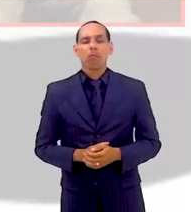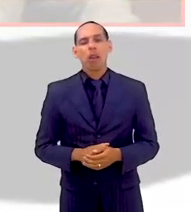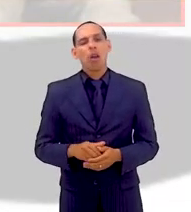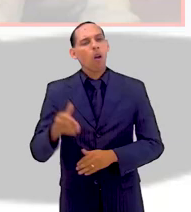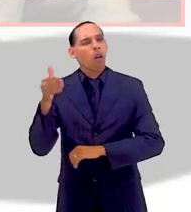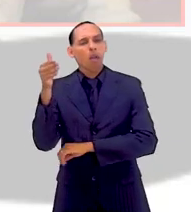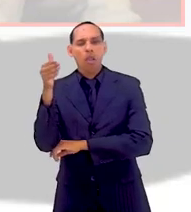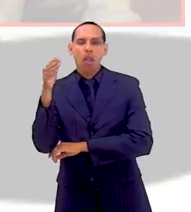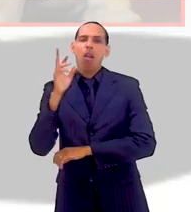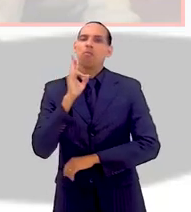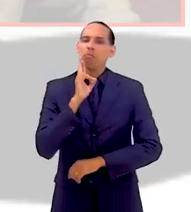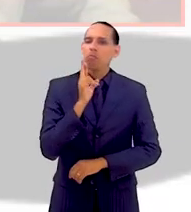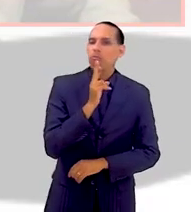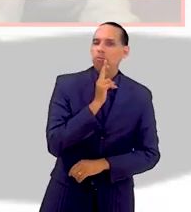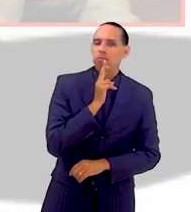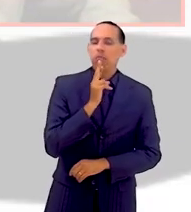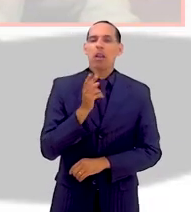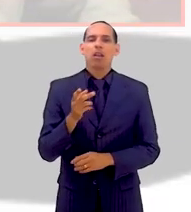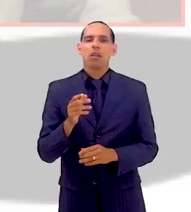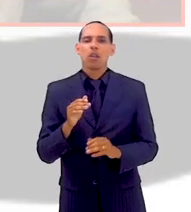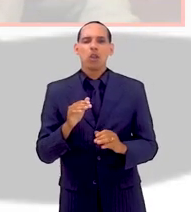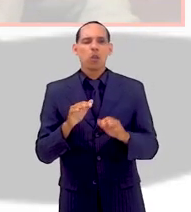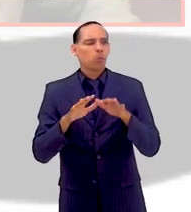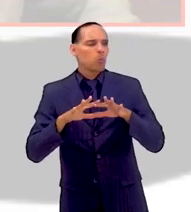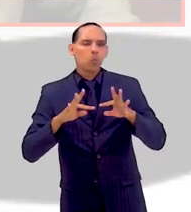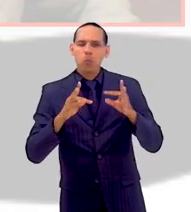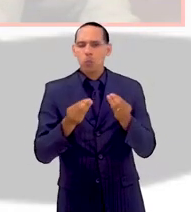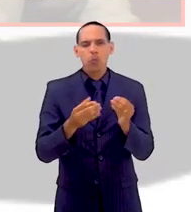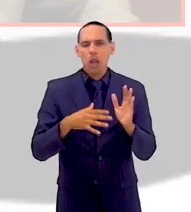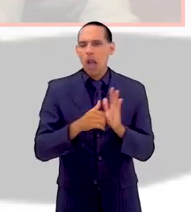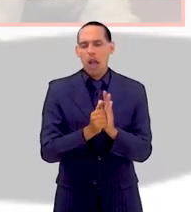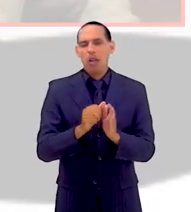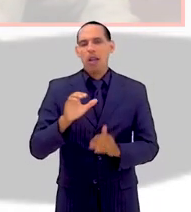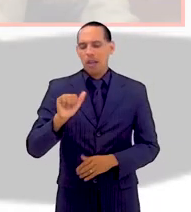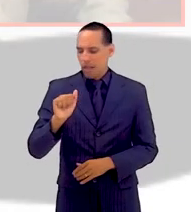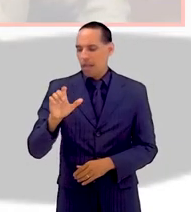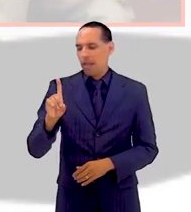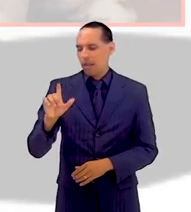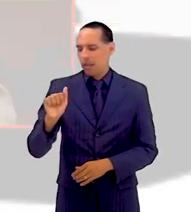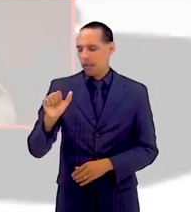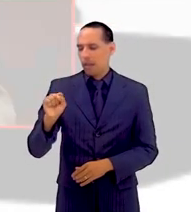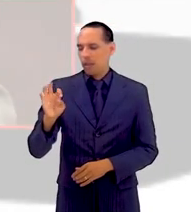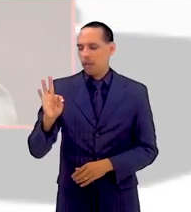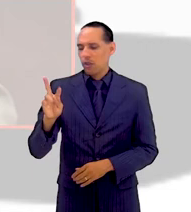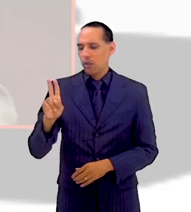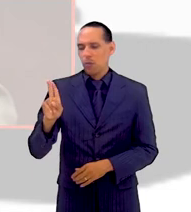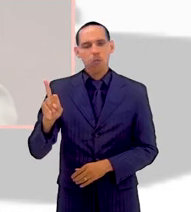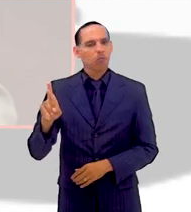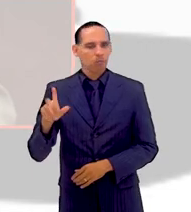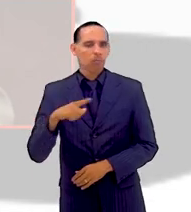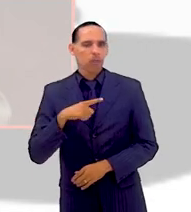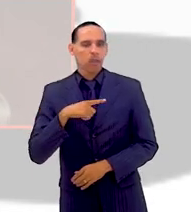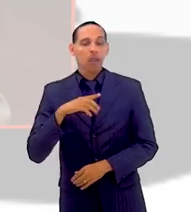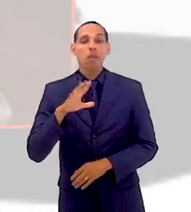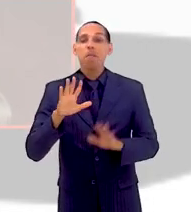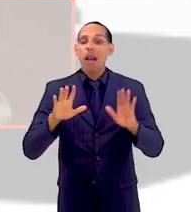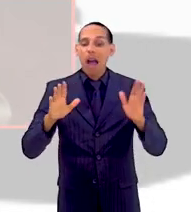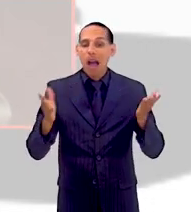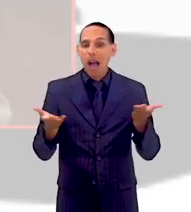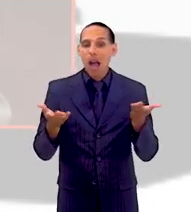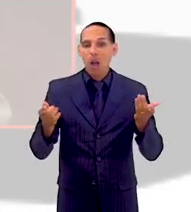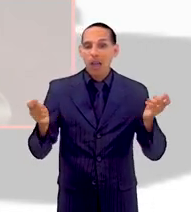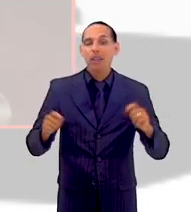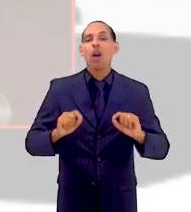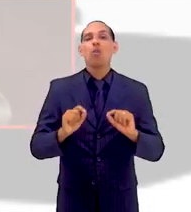restaurantes, que a maioria dos hotéis, quase todos, têm, claro, se cadastro, mas que a gente pode propiciar um equilíbrio desse setor